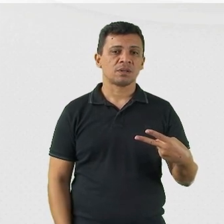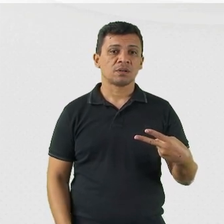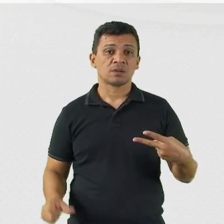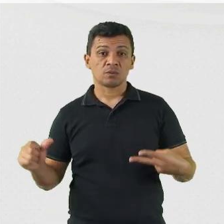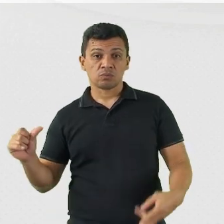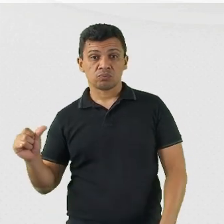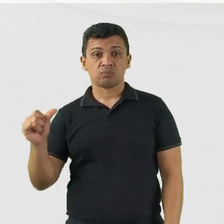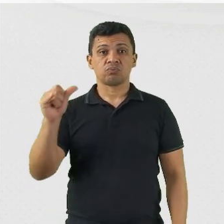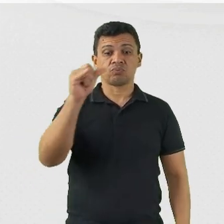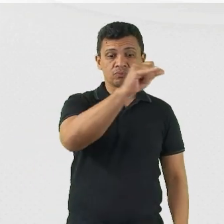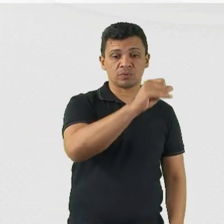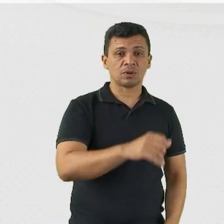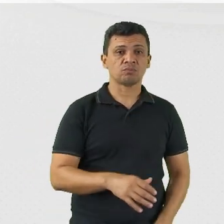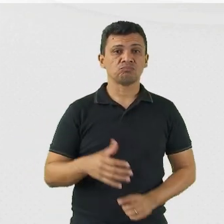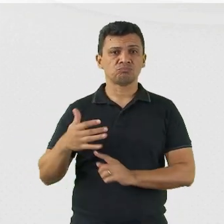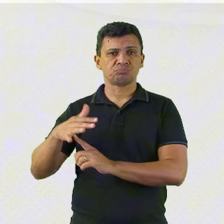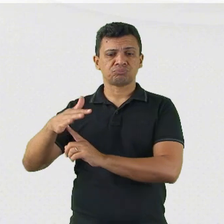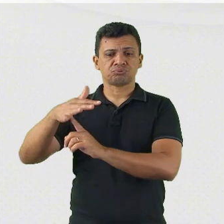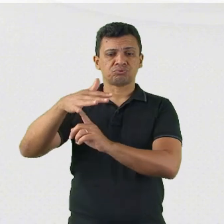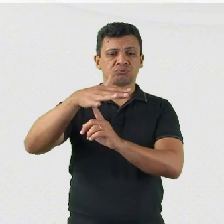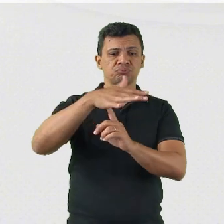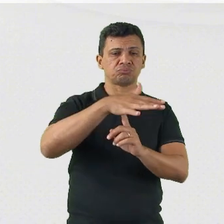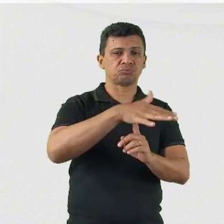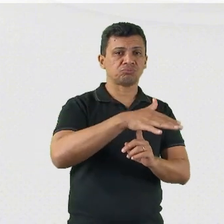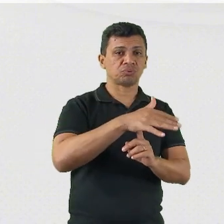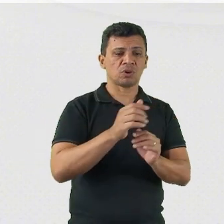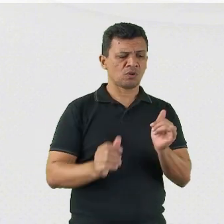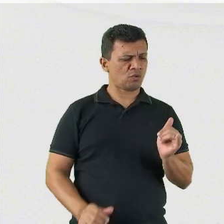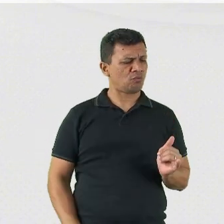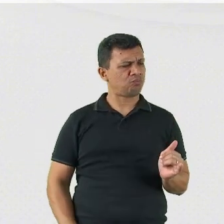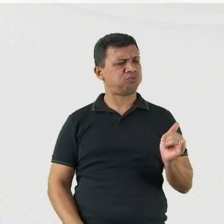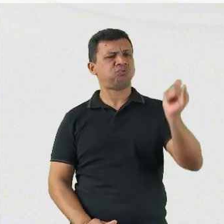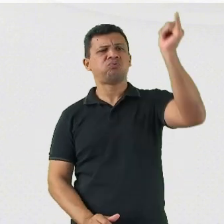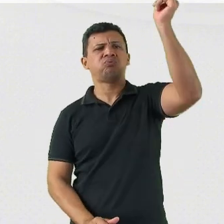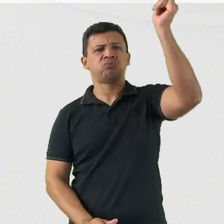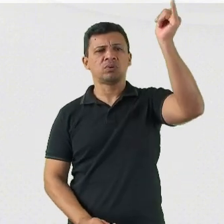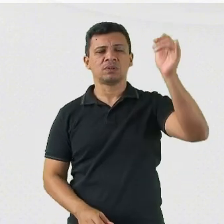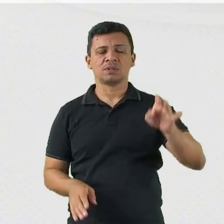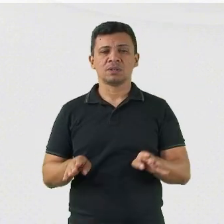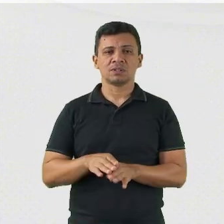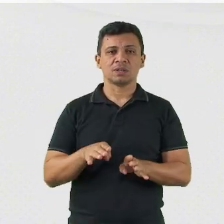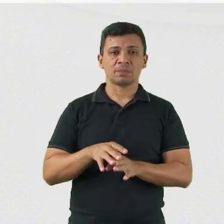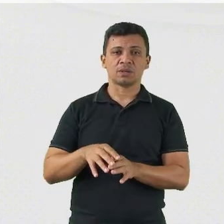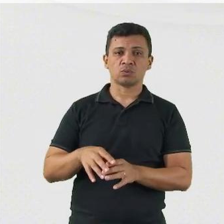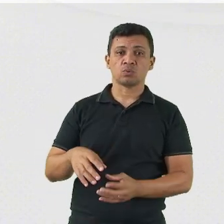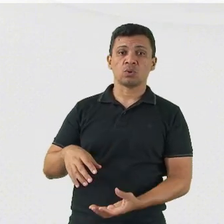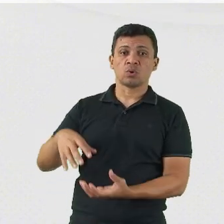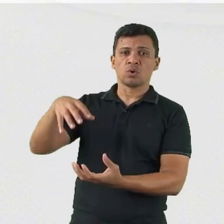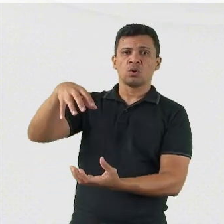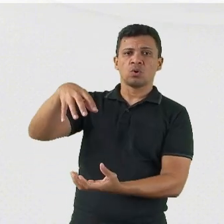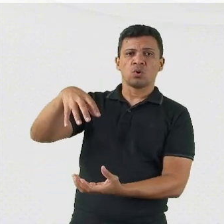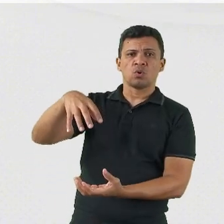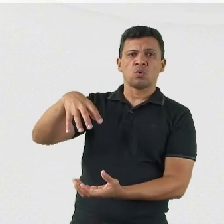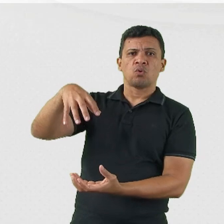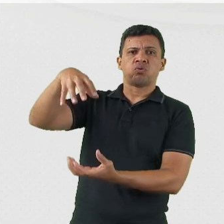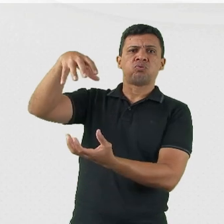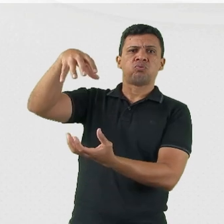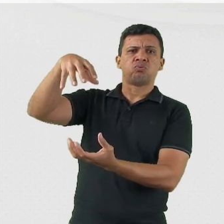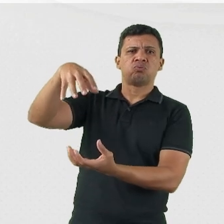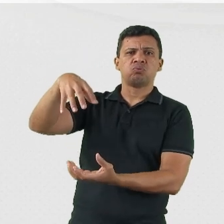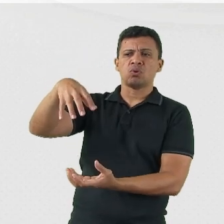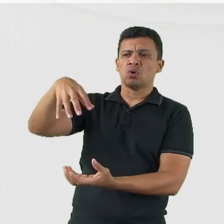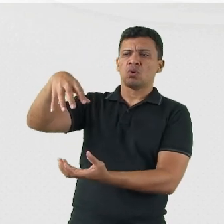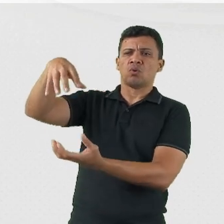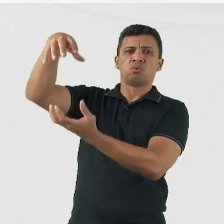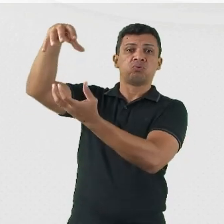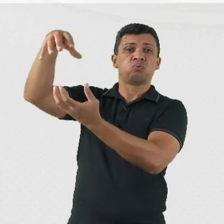o avião, o helicóptero, o foguete e o balão. Em tempos de notícias